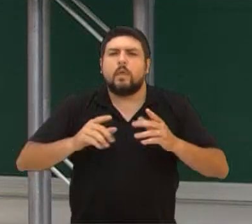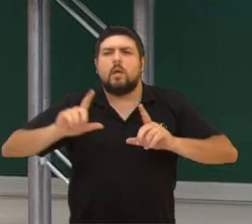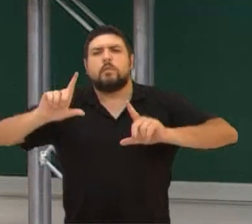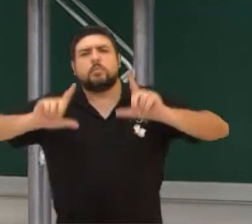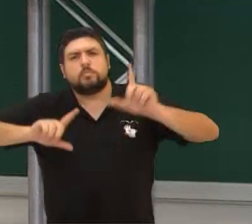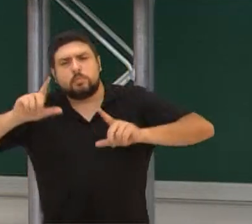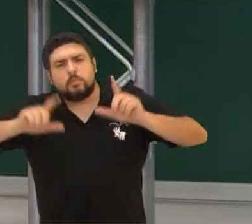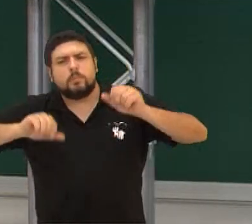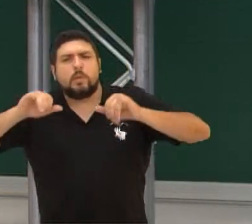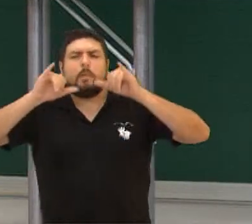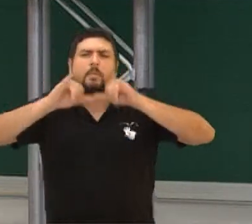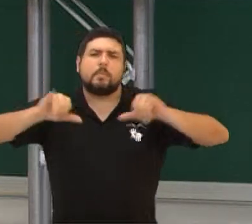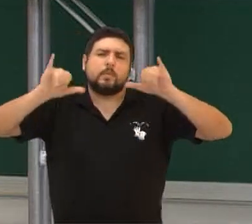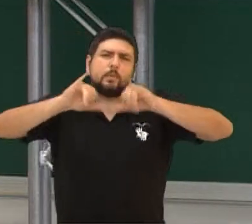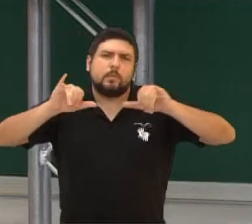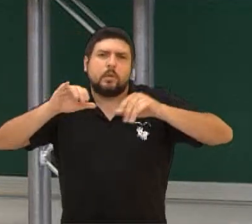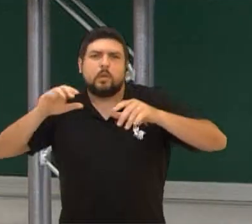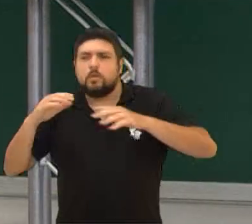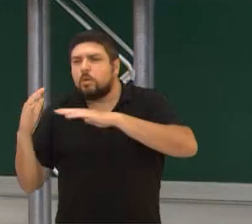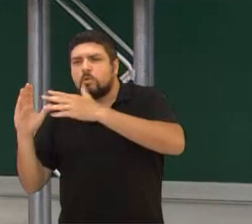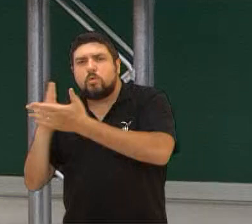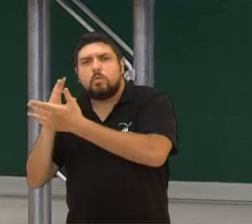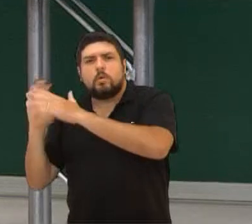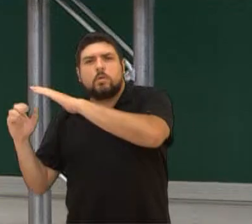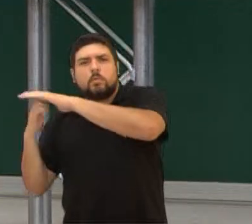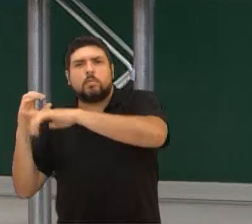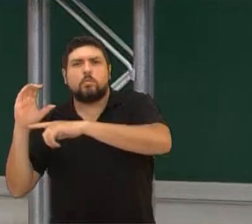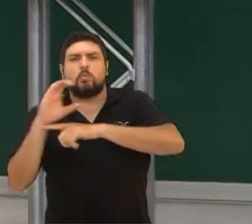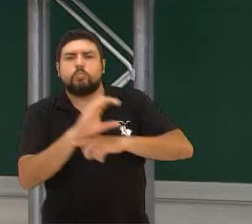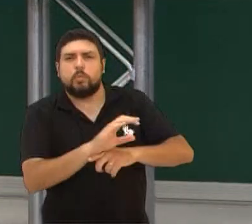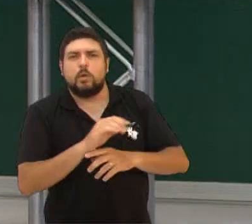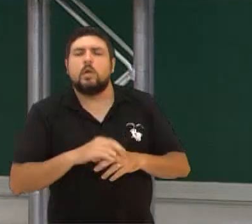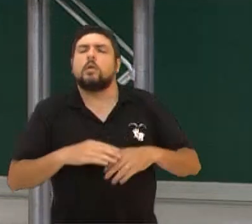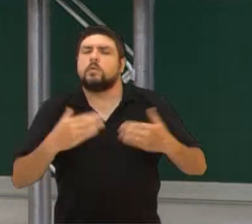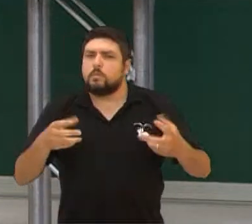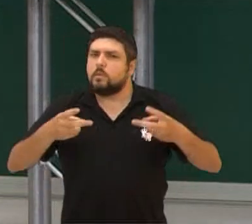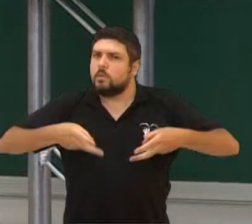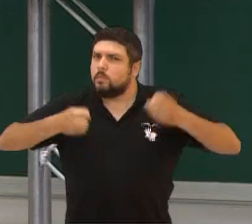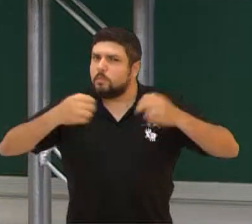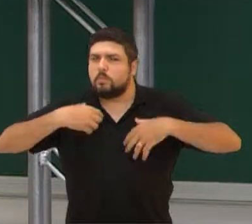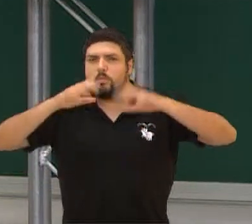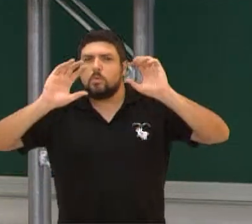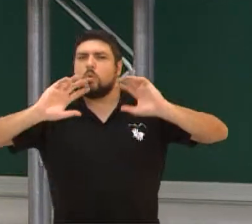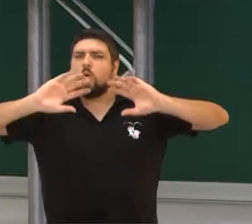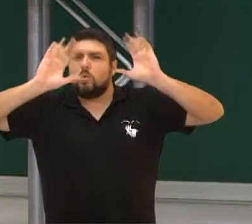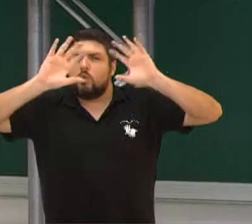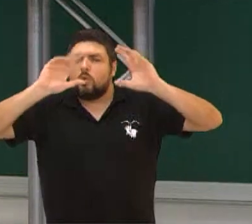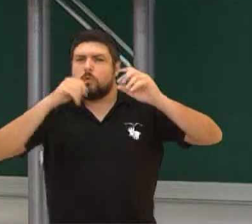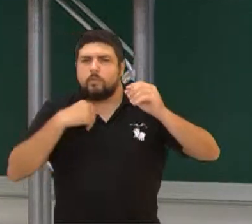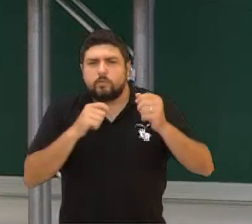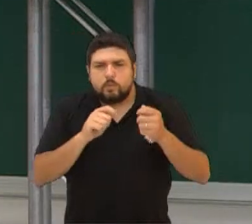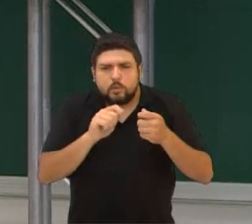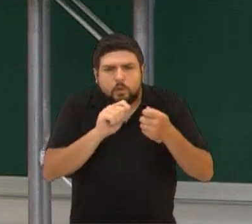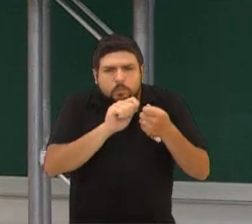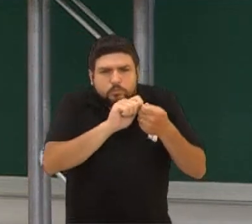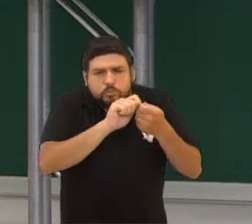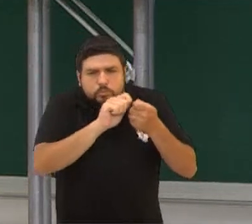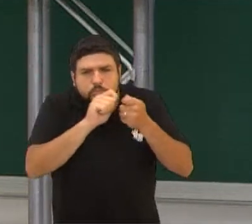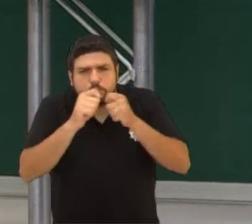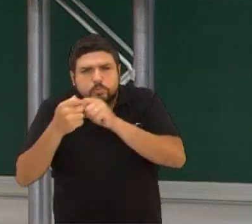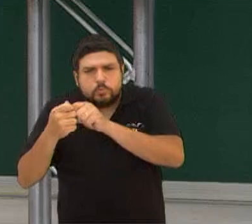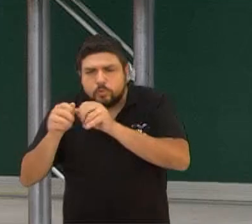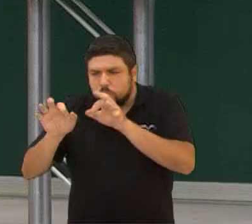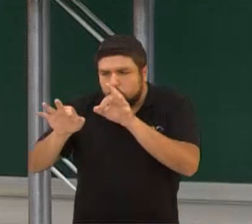algum patrocinador daquele evento. Então, por aí você já começa a perceber como o voleibol se adaptou a essa ideia